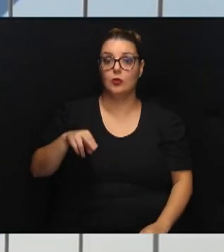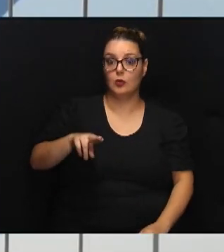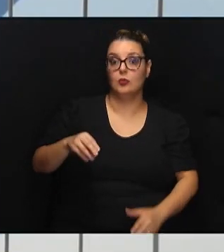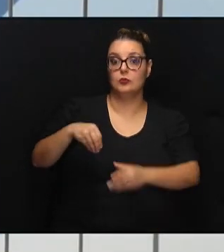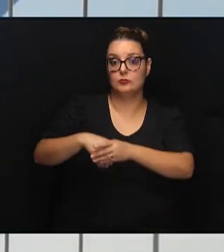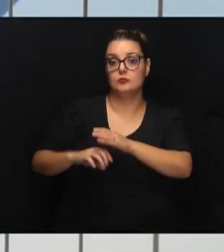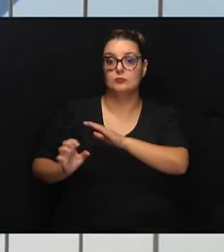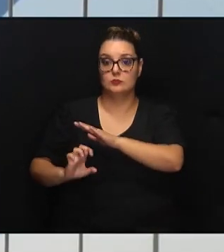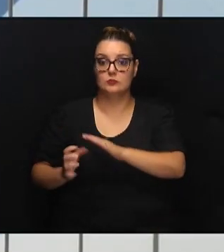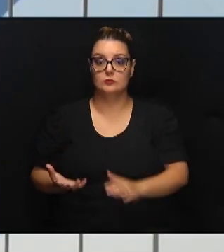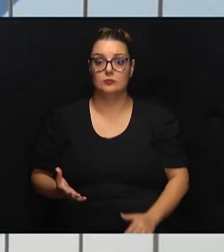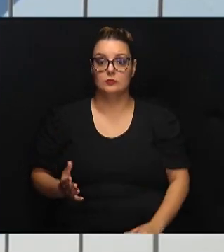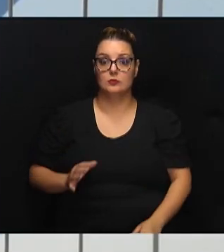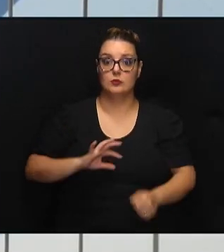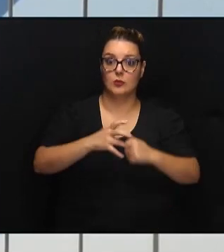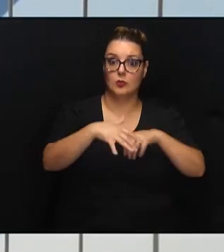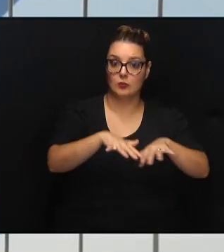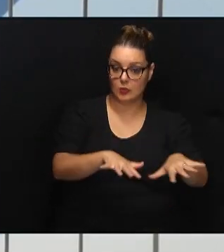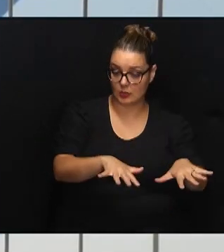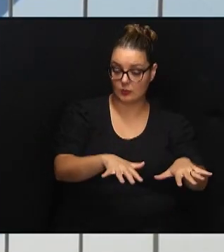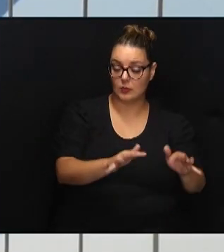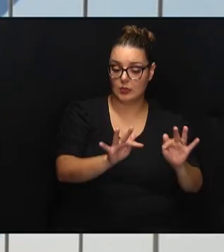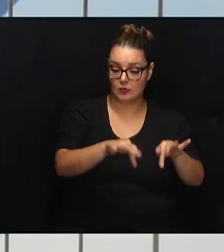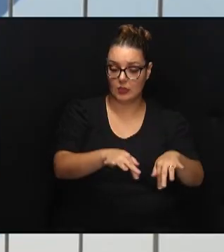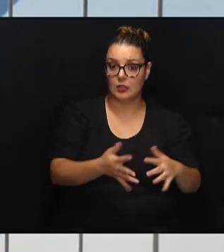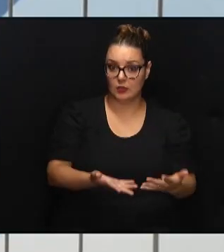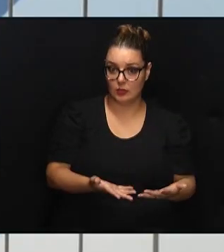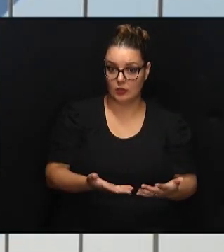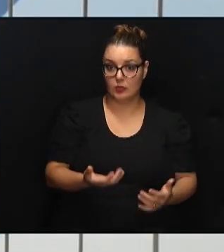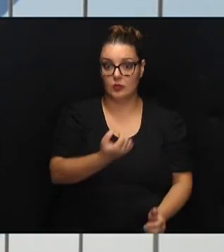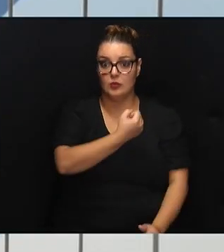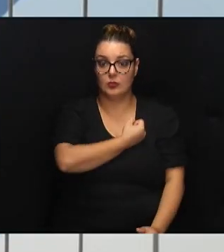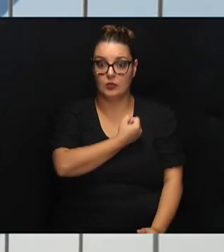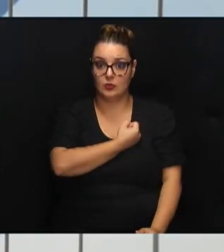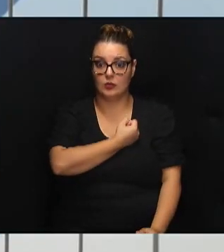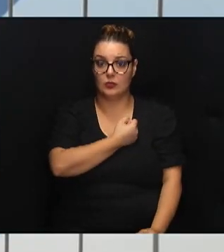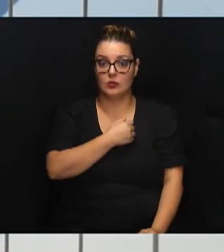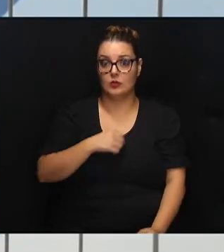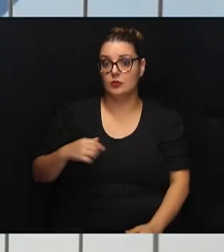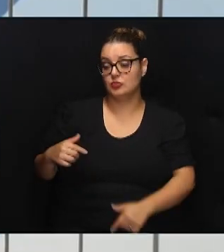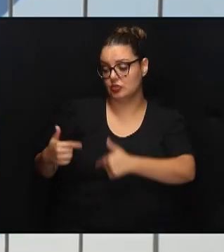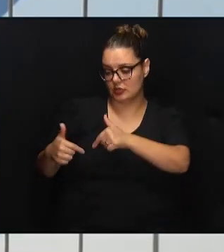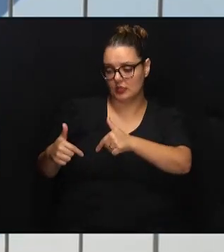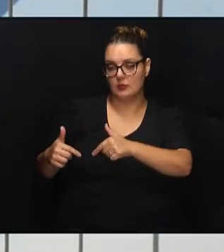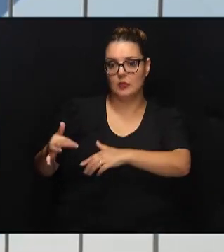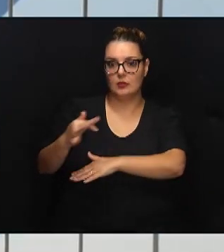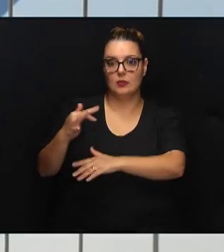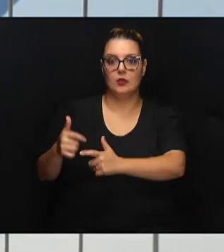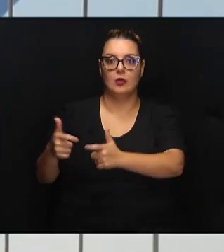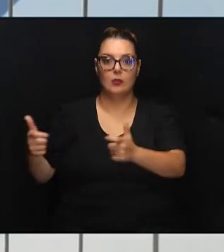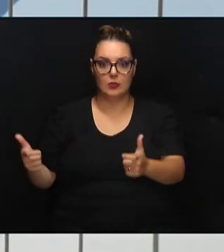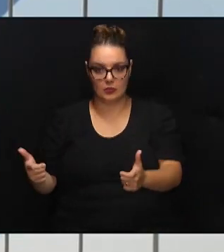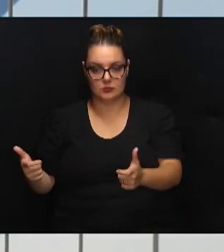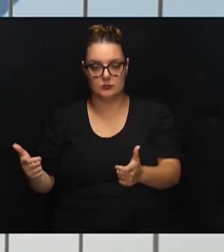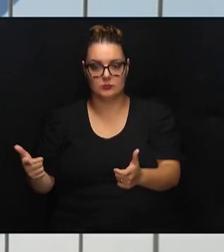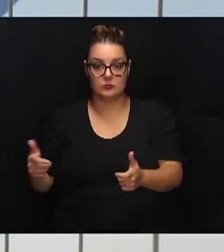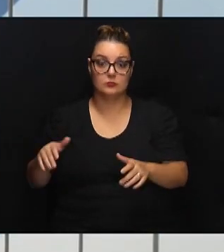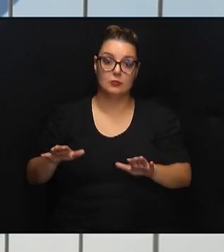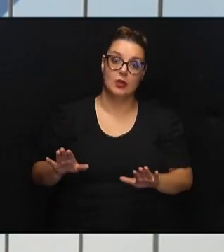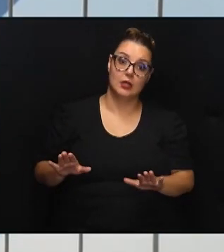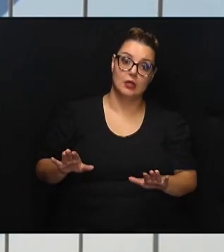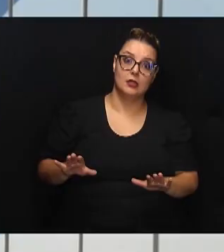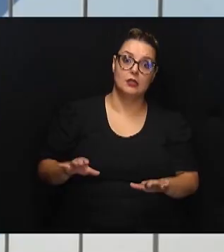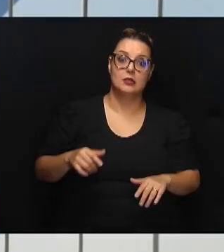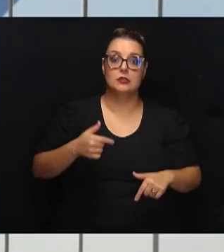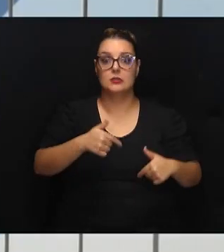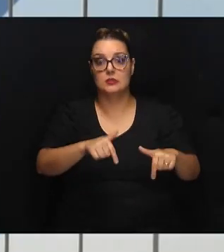quando a pandemia acaba, o número de empregos formais, ele aumentou. Mas mesmo assim, esses